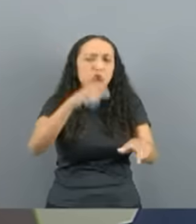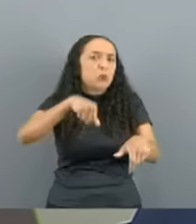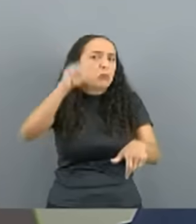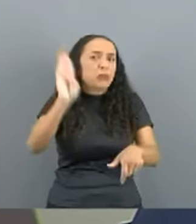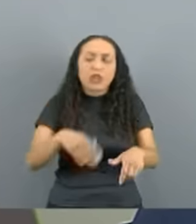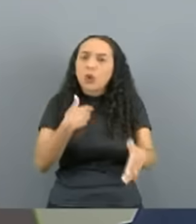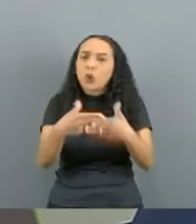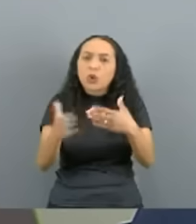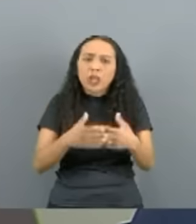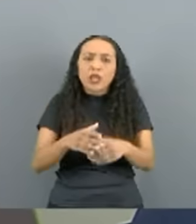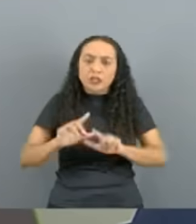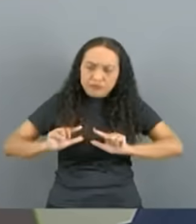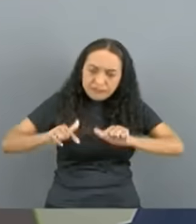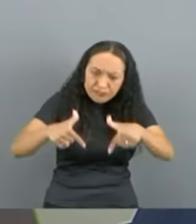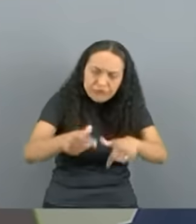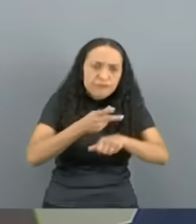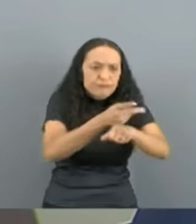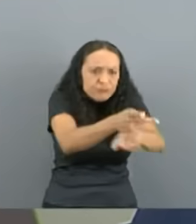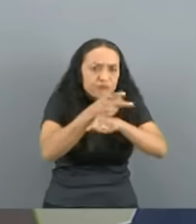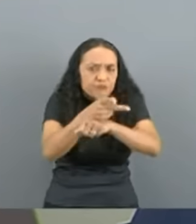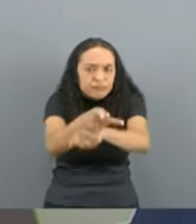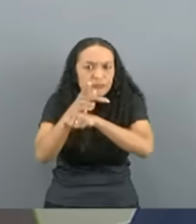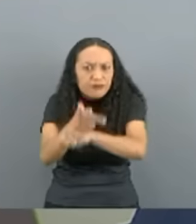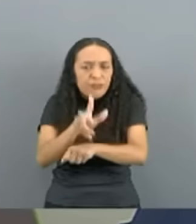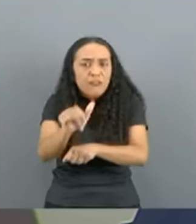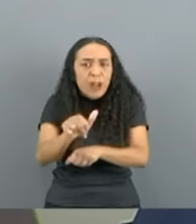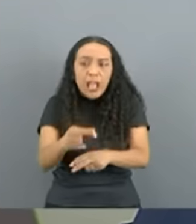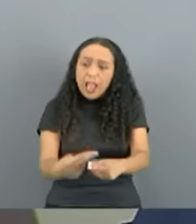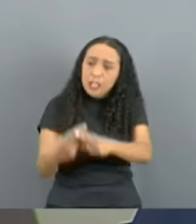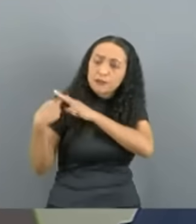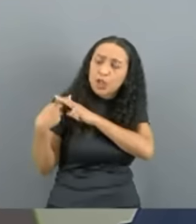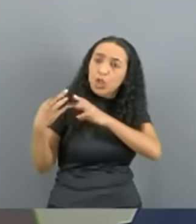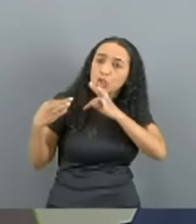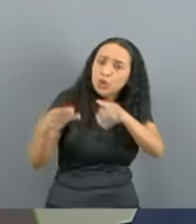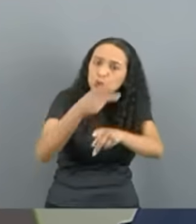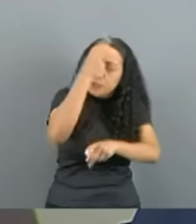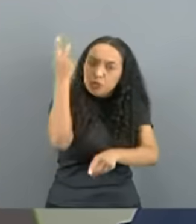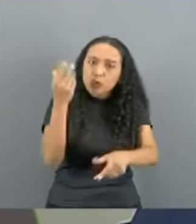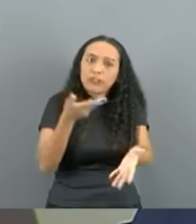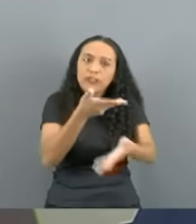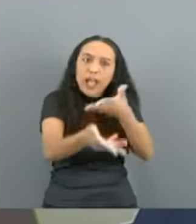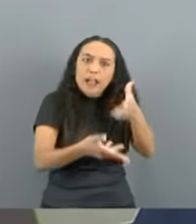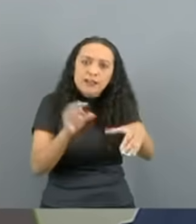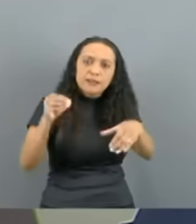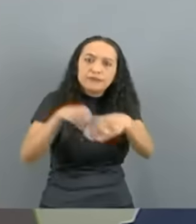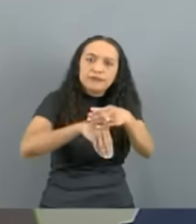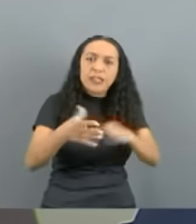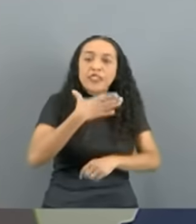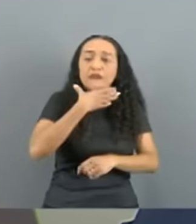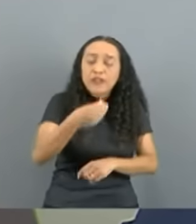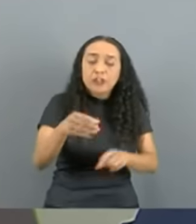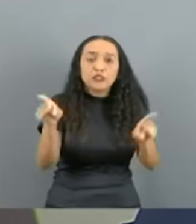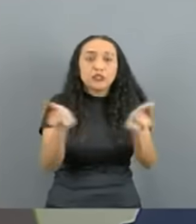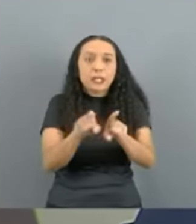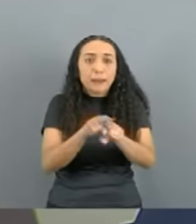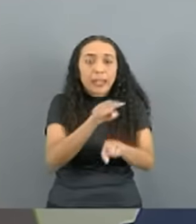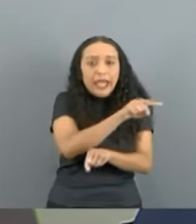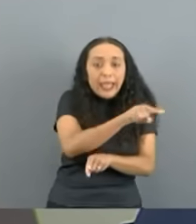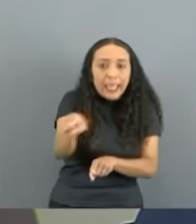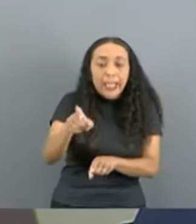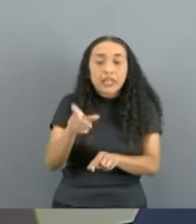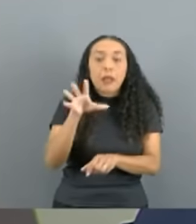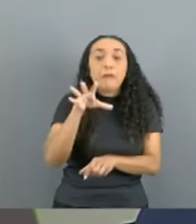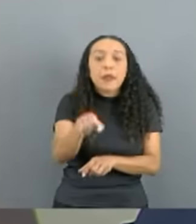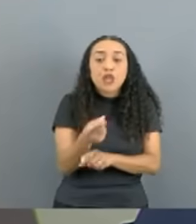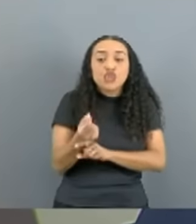para buscar responsabilizar todos aqueles que estão envolvidos nas fraudes e buscar deles os